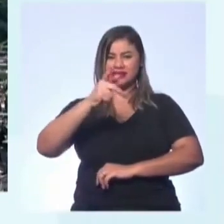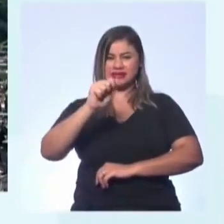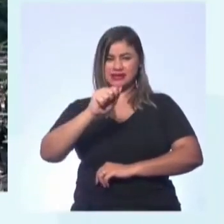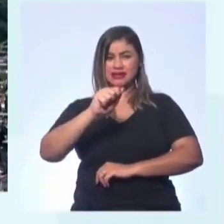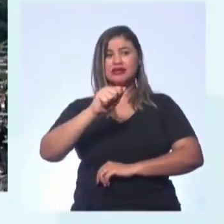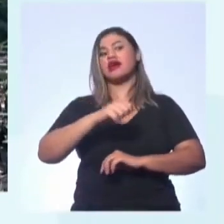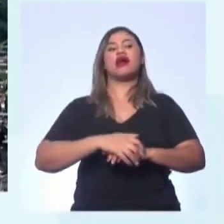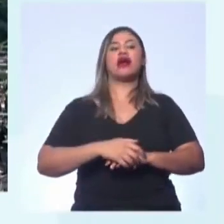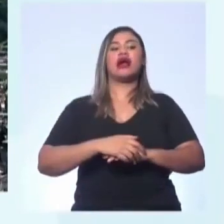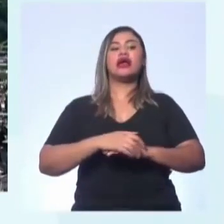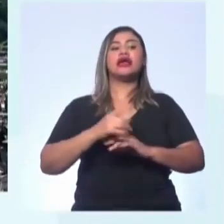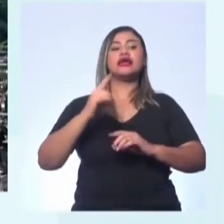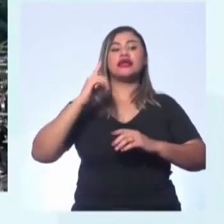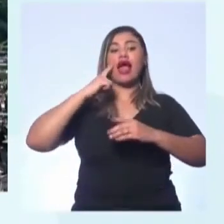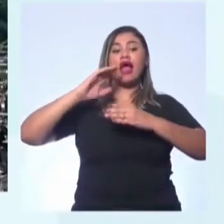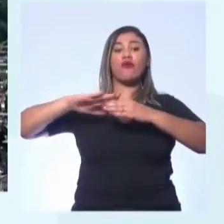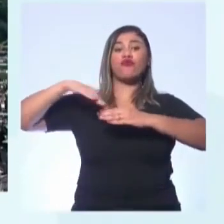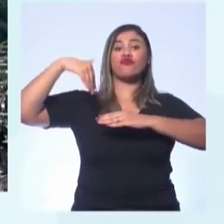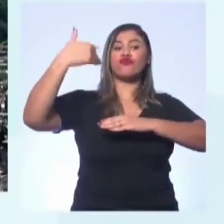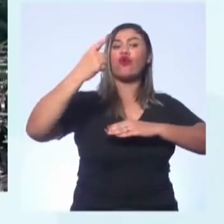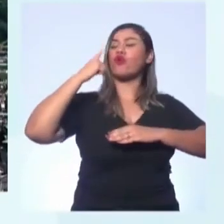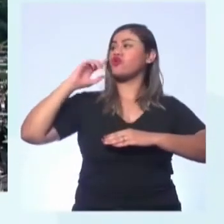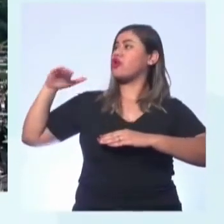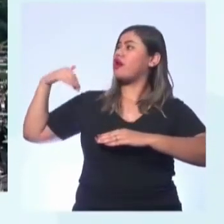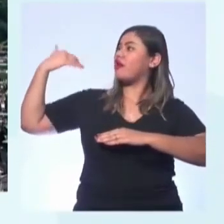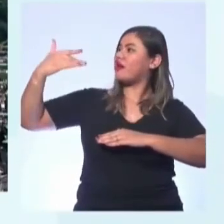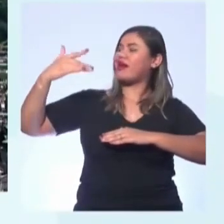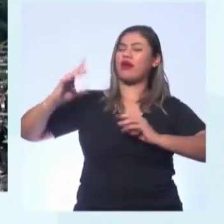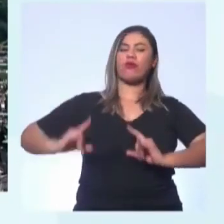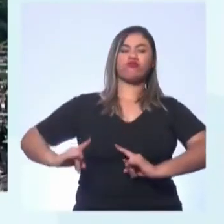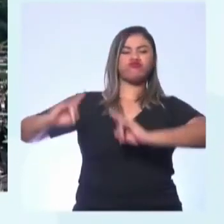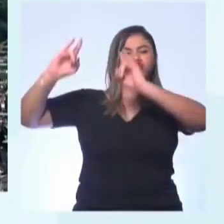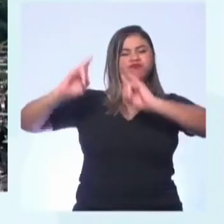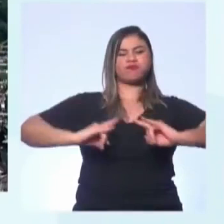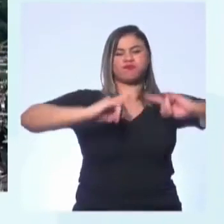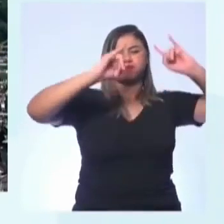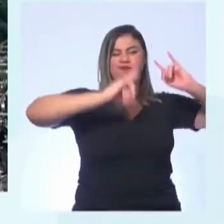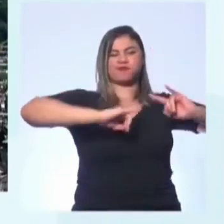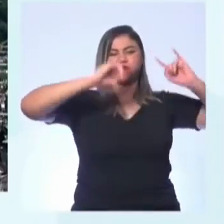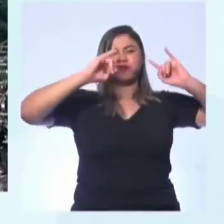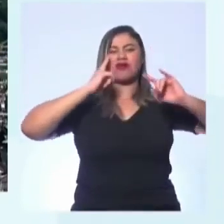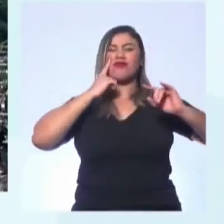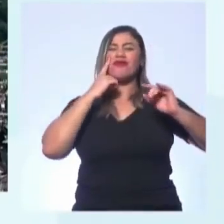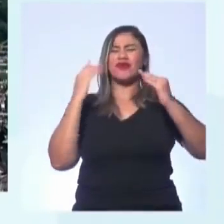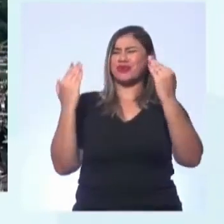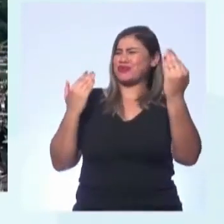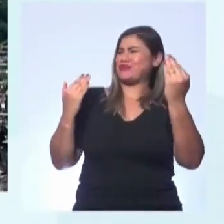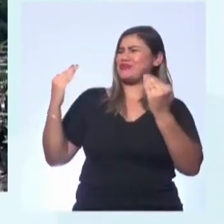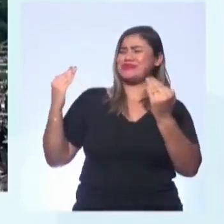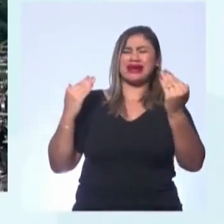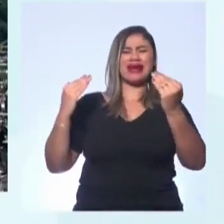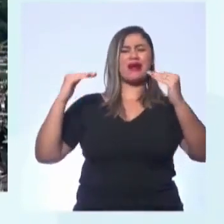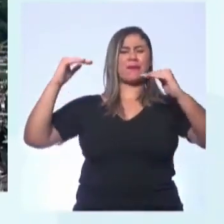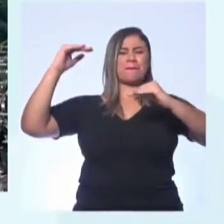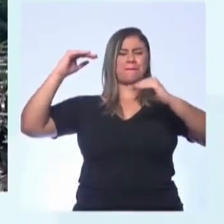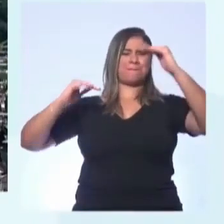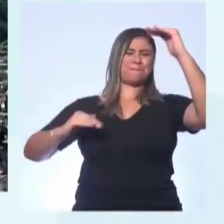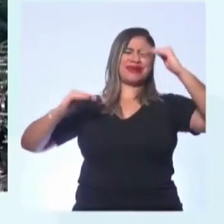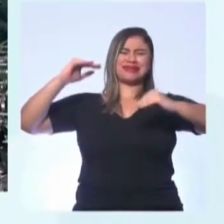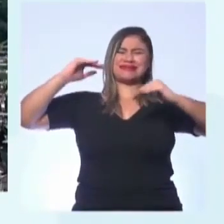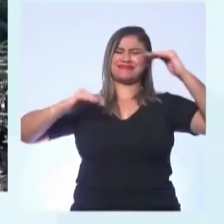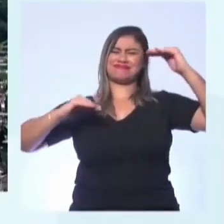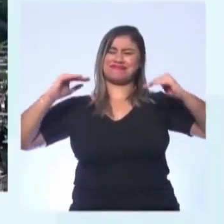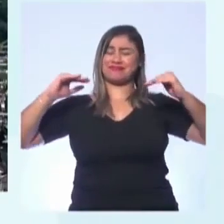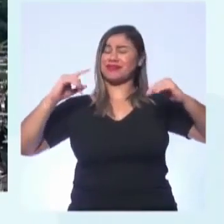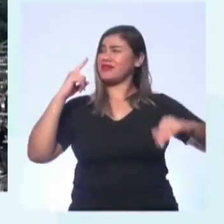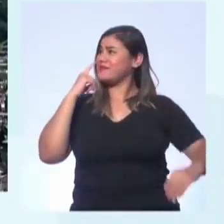com os edifícios de São Conrado, no Rio de Janeiro. Então isso aí, né, é um tremendo contraste social, né? Então toda vez que a